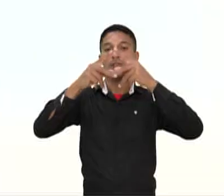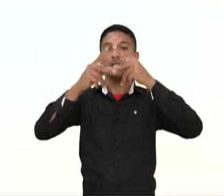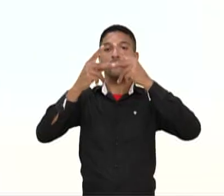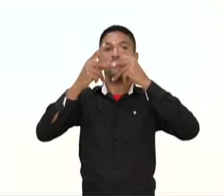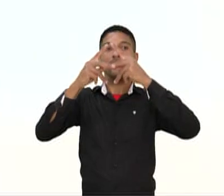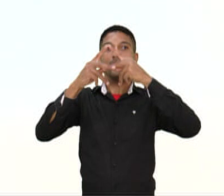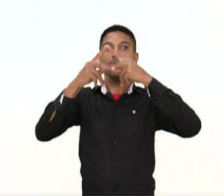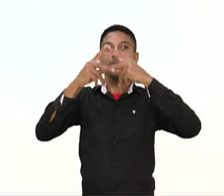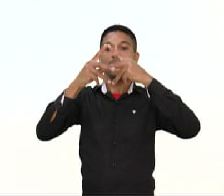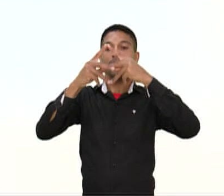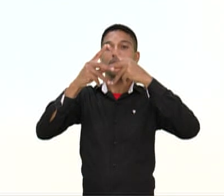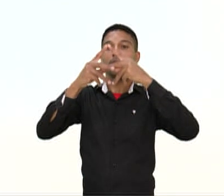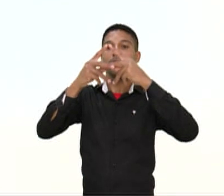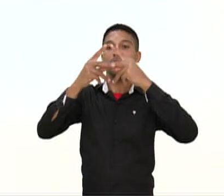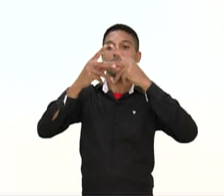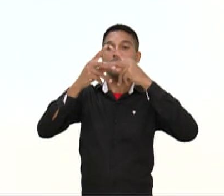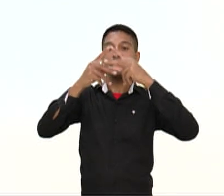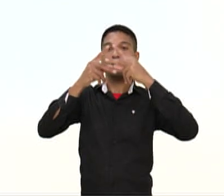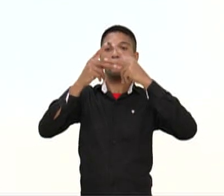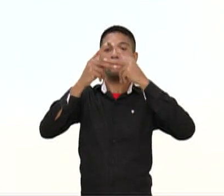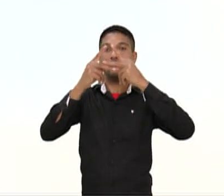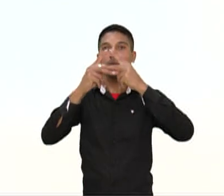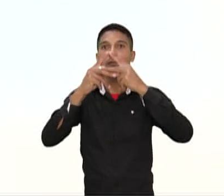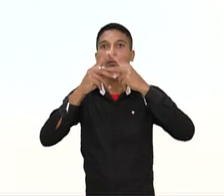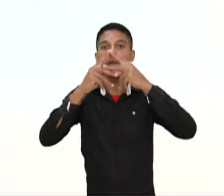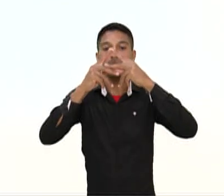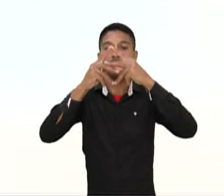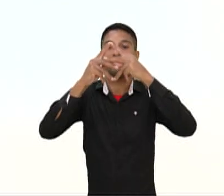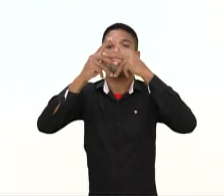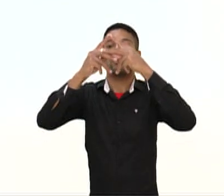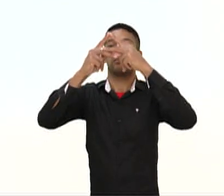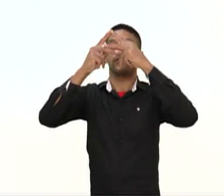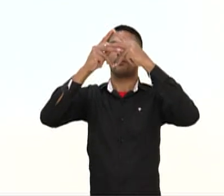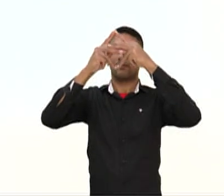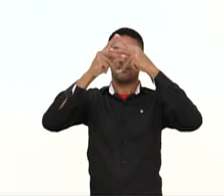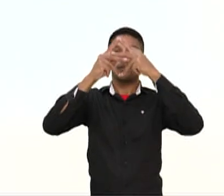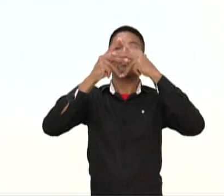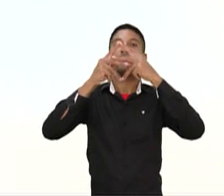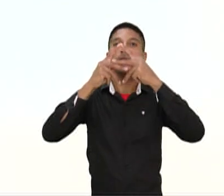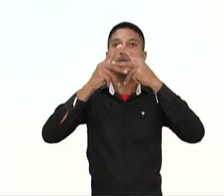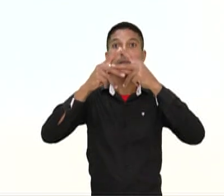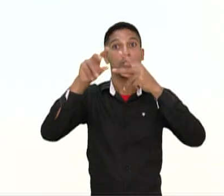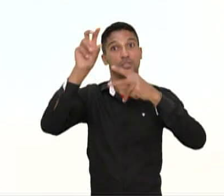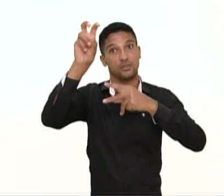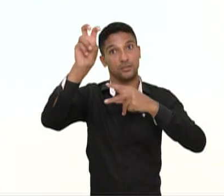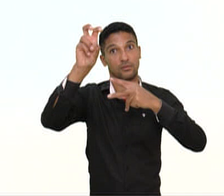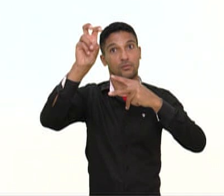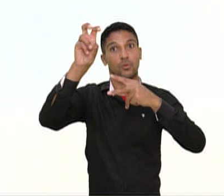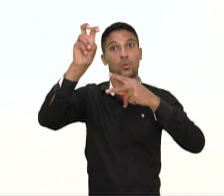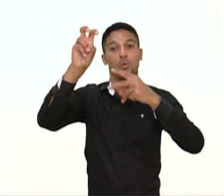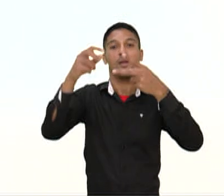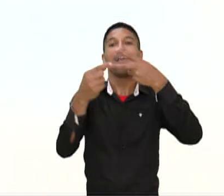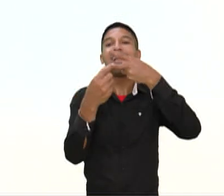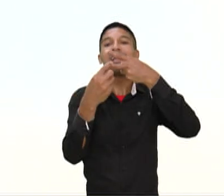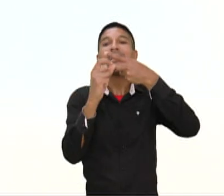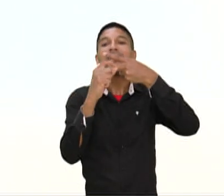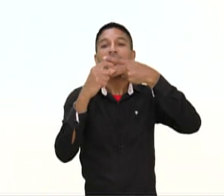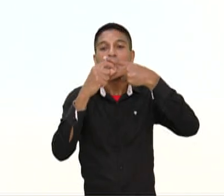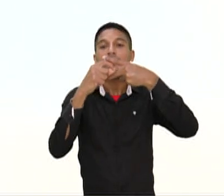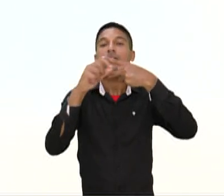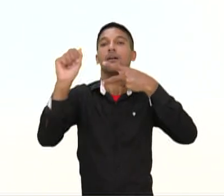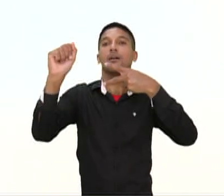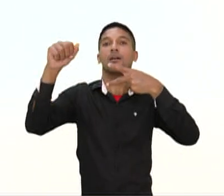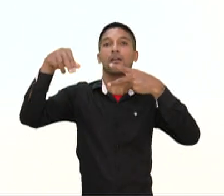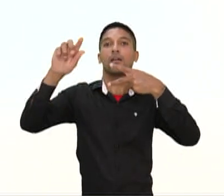consegue enxergar o roxinho. E nós temos também 5 ângulos externos. Então, como é que nós fazemos os